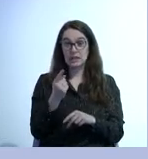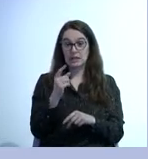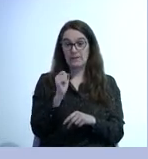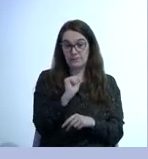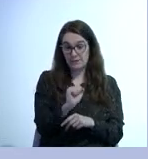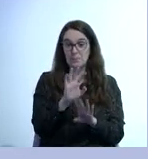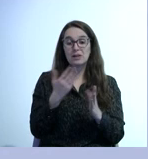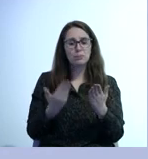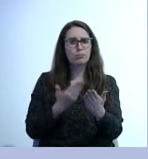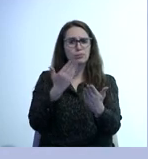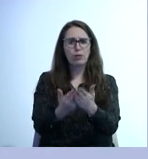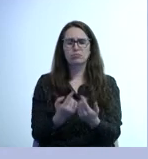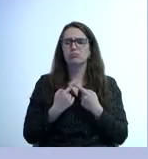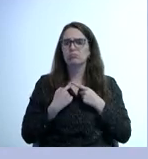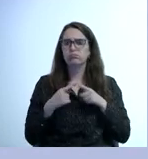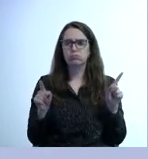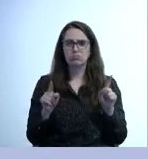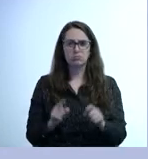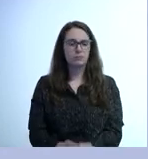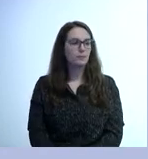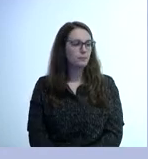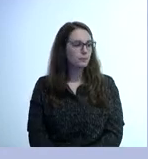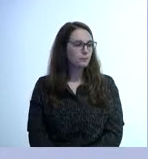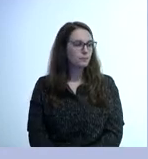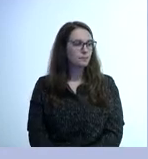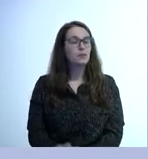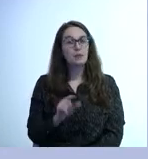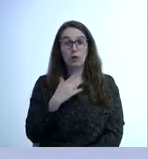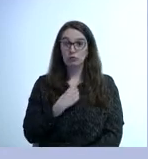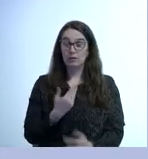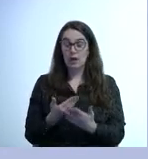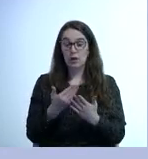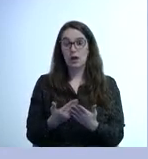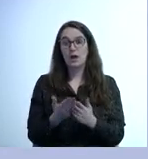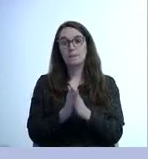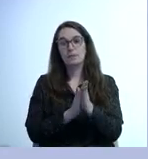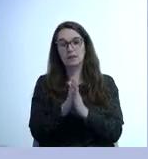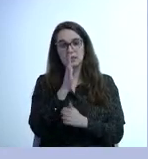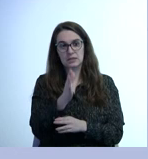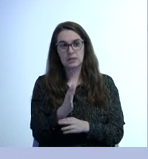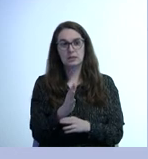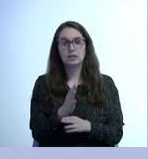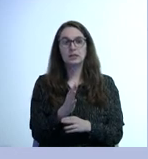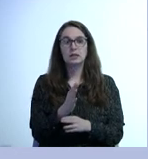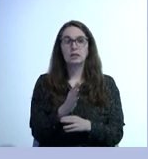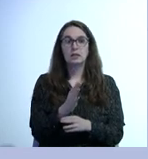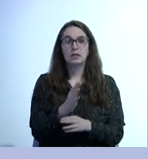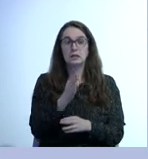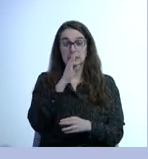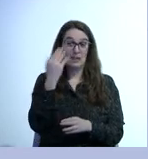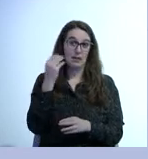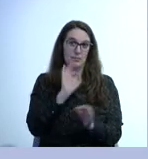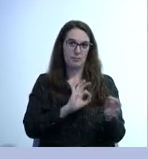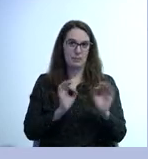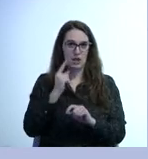propostas completamente diferentes, não é? Eu ia já agora referir uma questão que tem a ver com o facto de, quando estava a